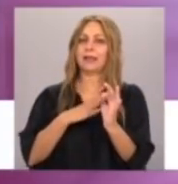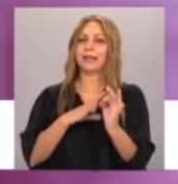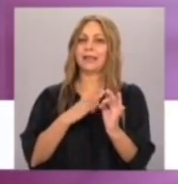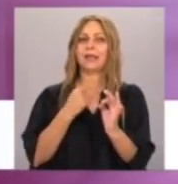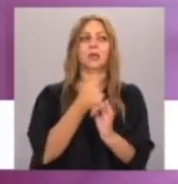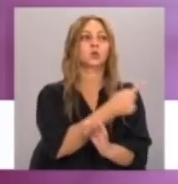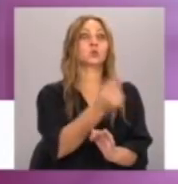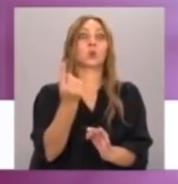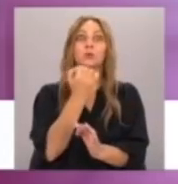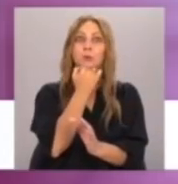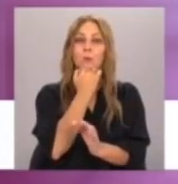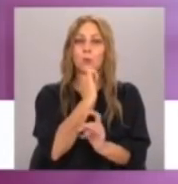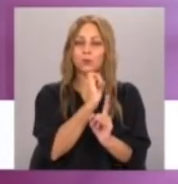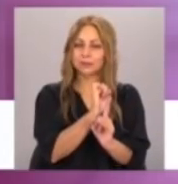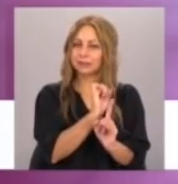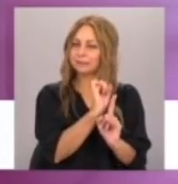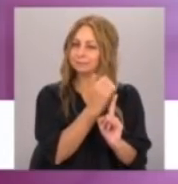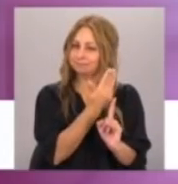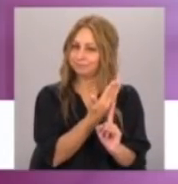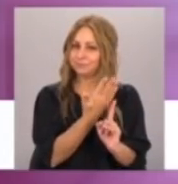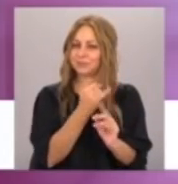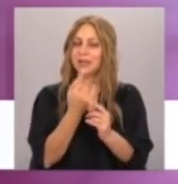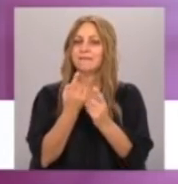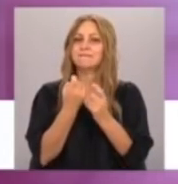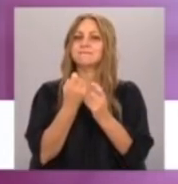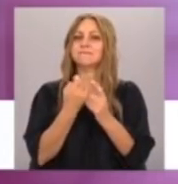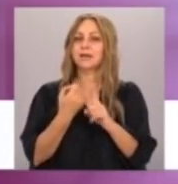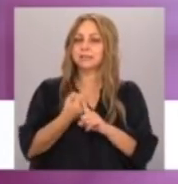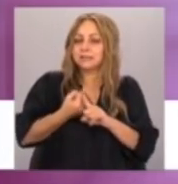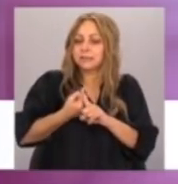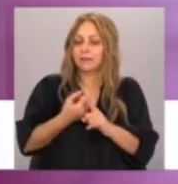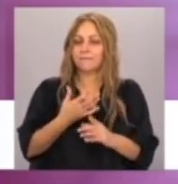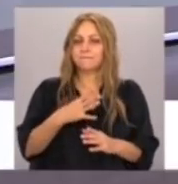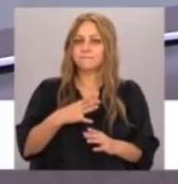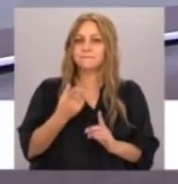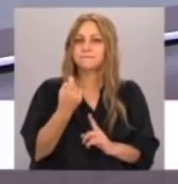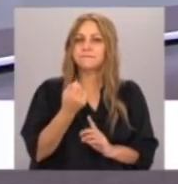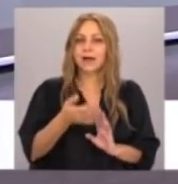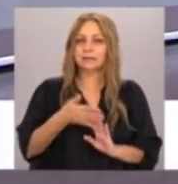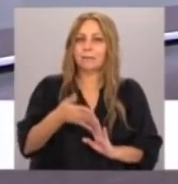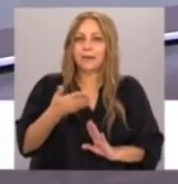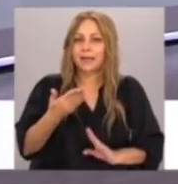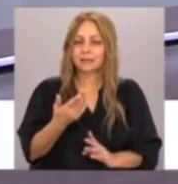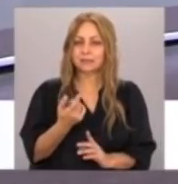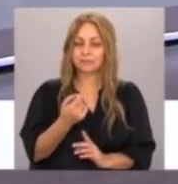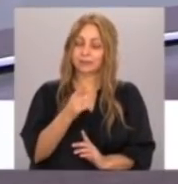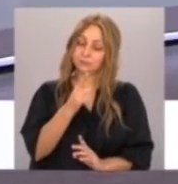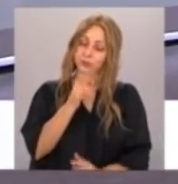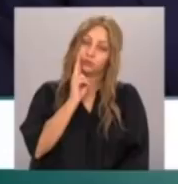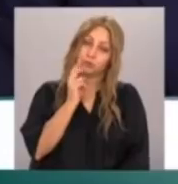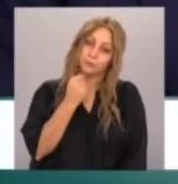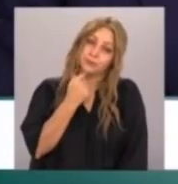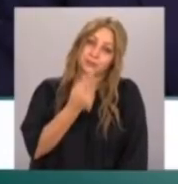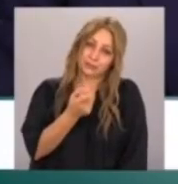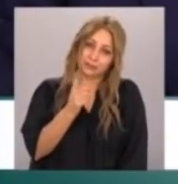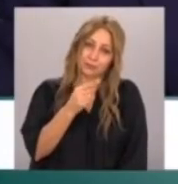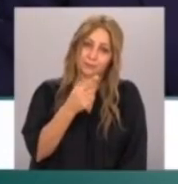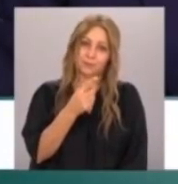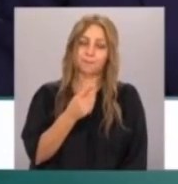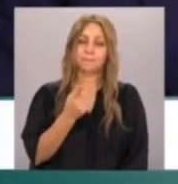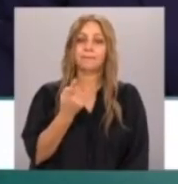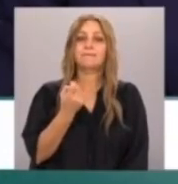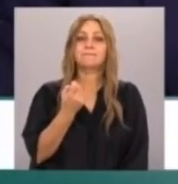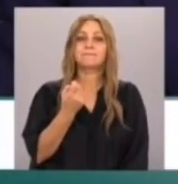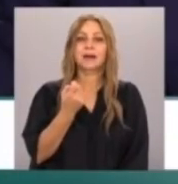é evidente que faltam certo rasgou falta ambição falta até o pressa e falta até a primeira que diga a coragem que o